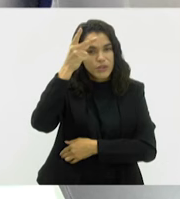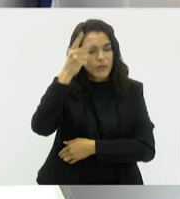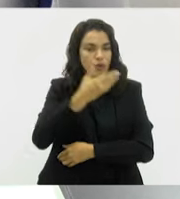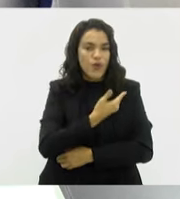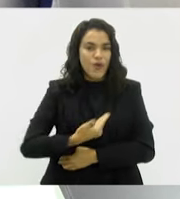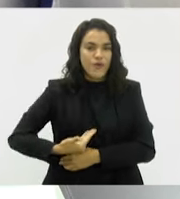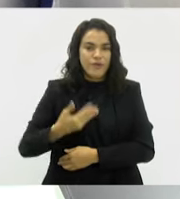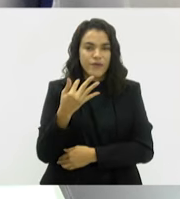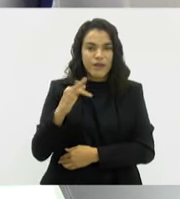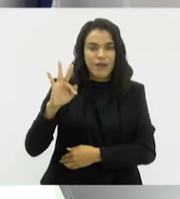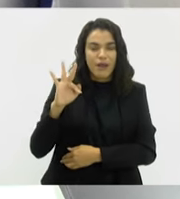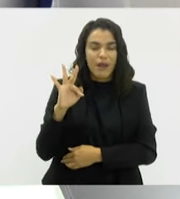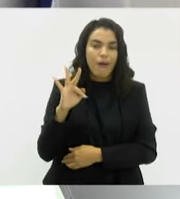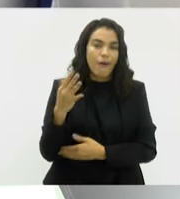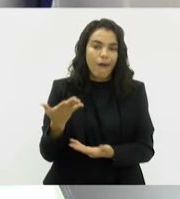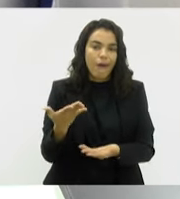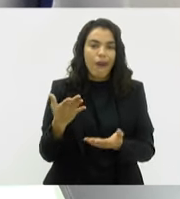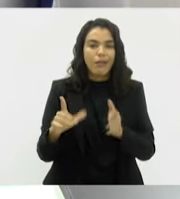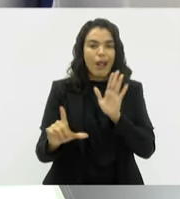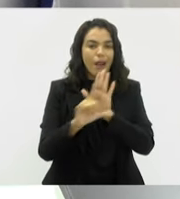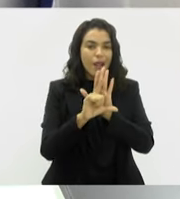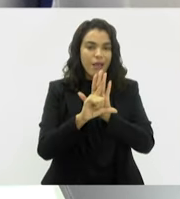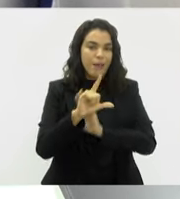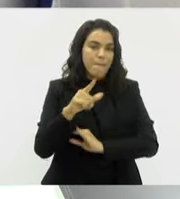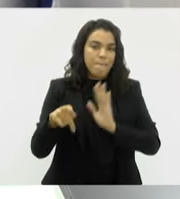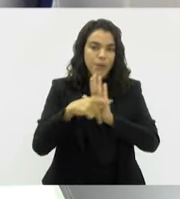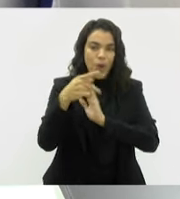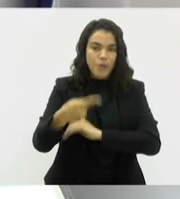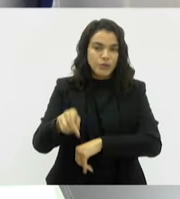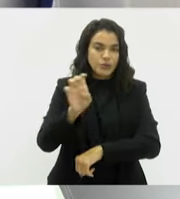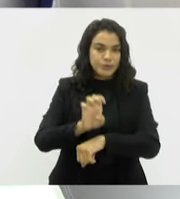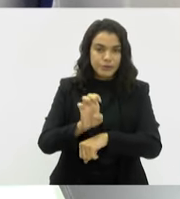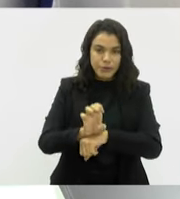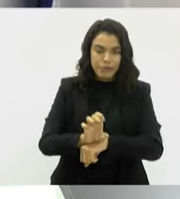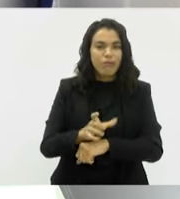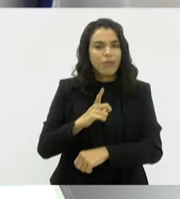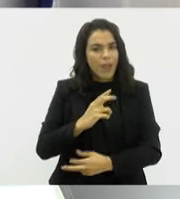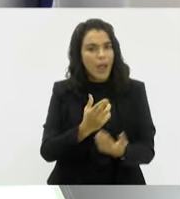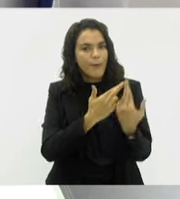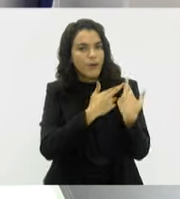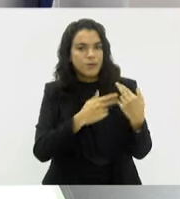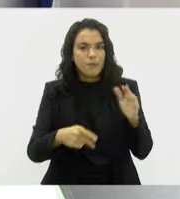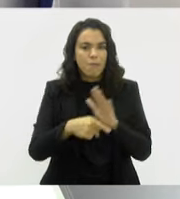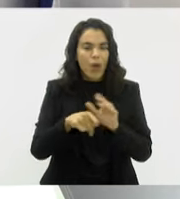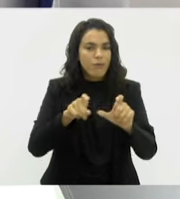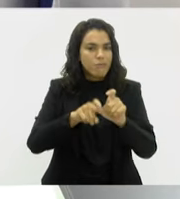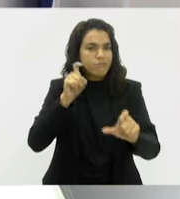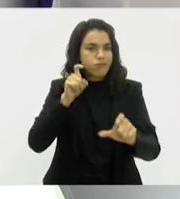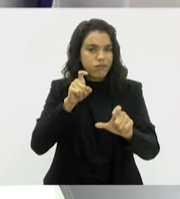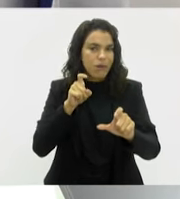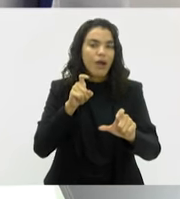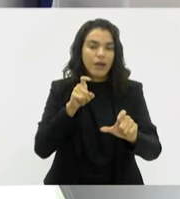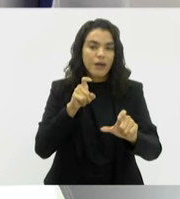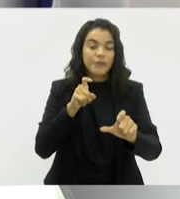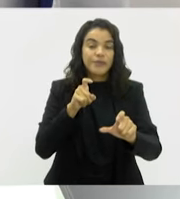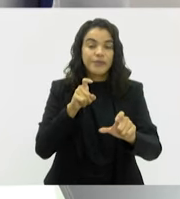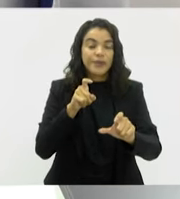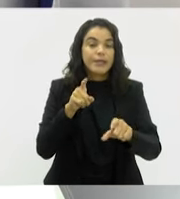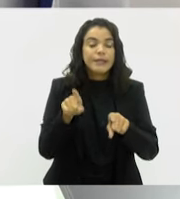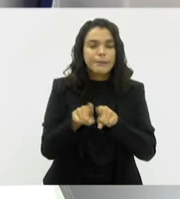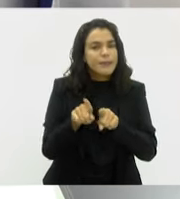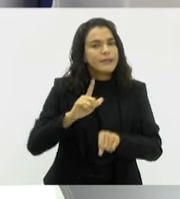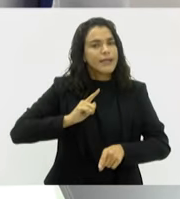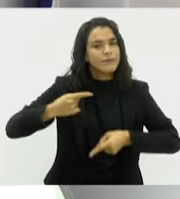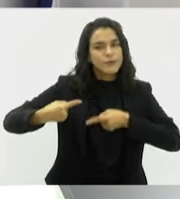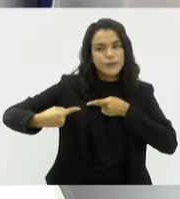então é do legislador estadual. Tem que acabar com isso. Na verdade, a gente tem competência própria, concorrente. Há uma